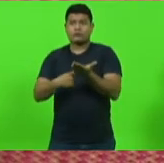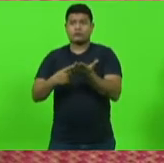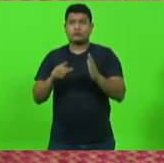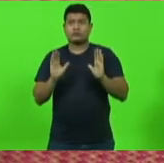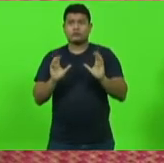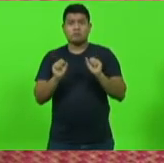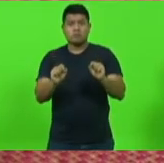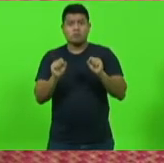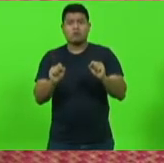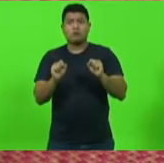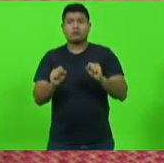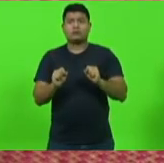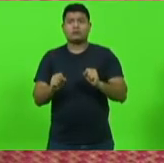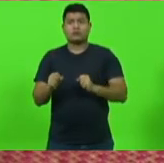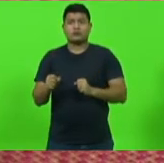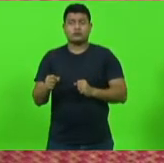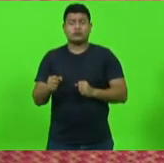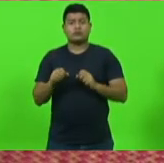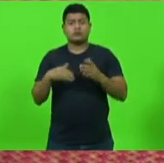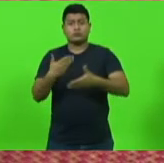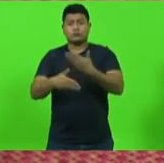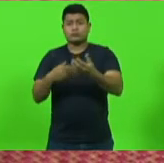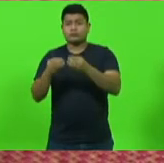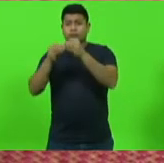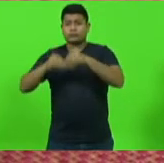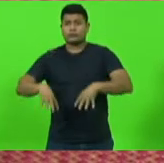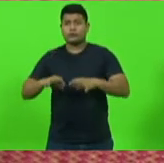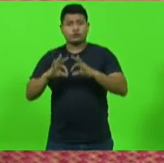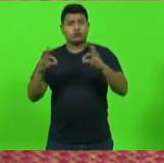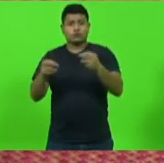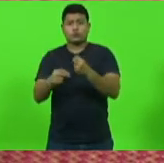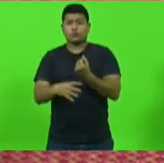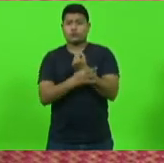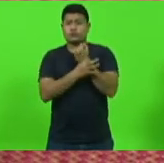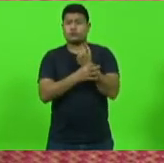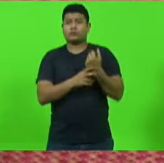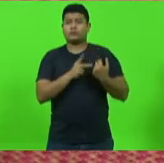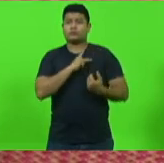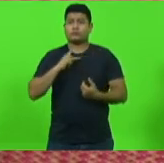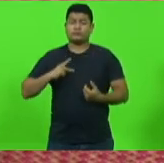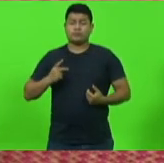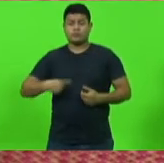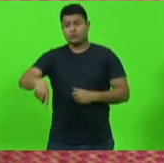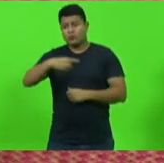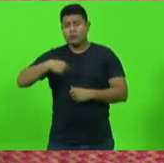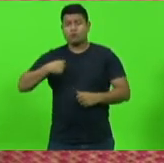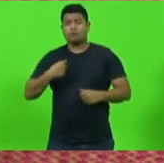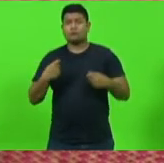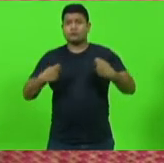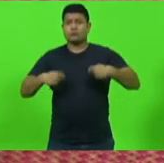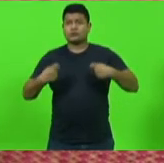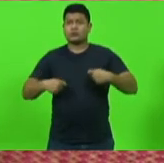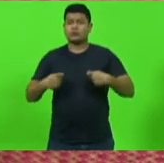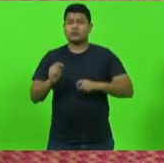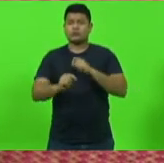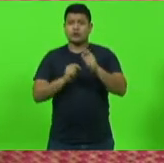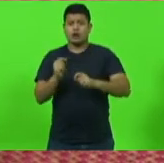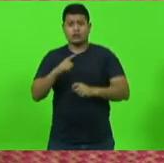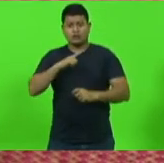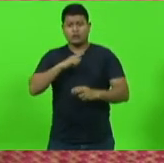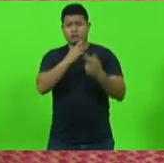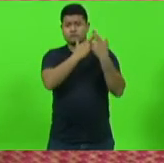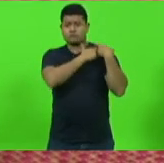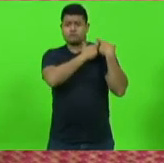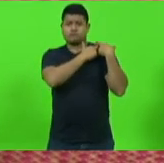podem novamente prejudicar toda a segurança. Então, nós temos que ter humildade. E